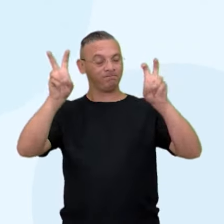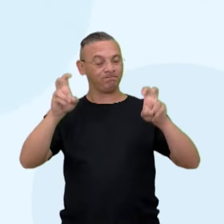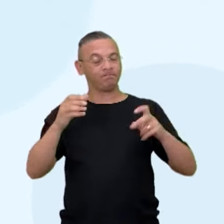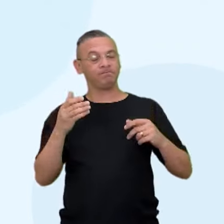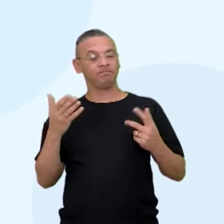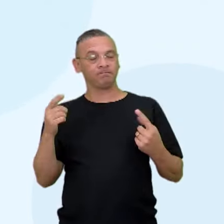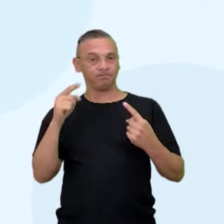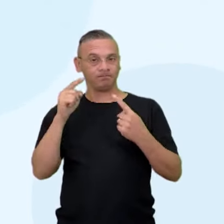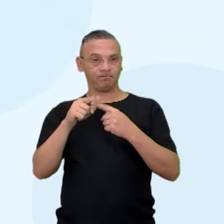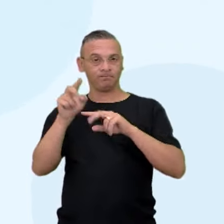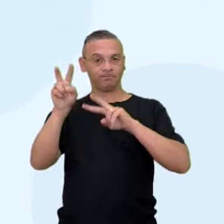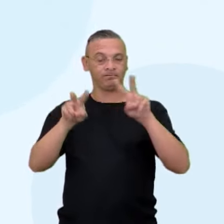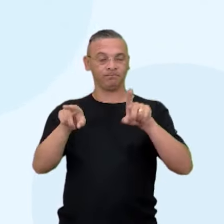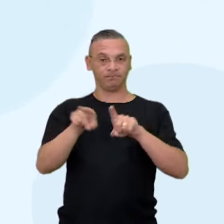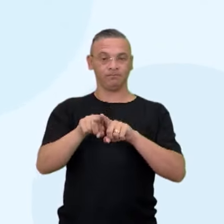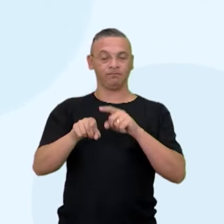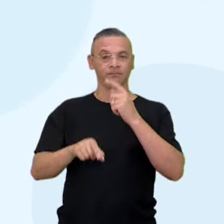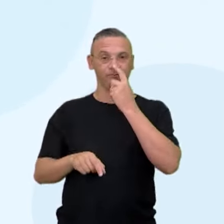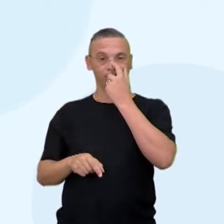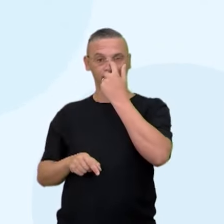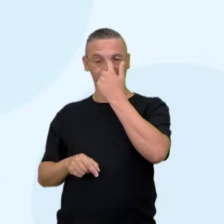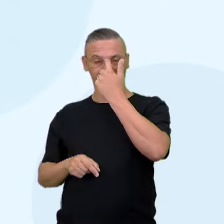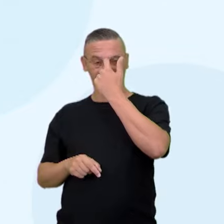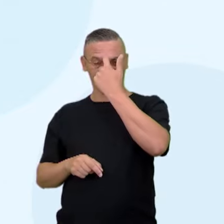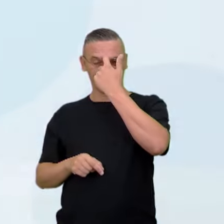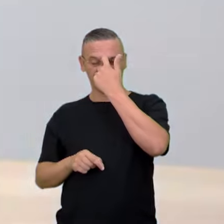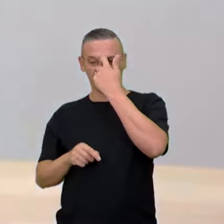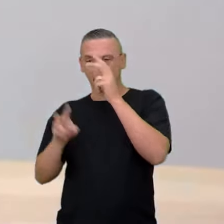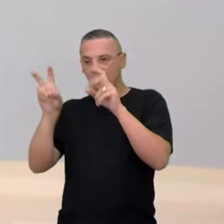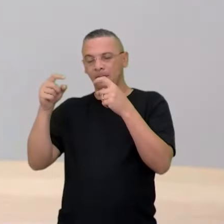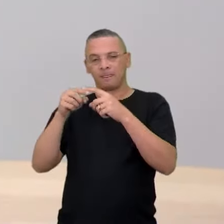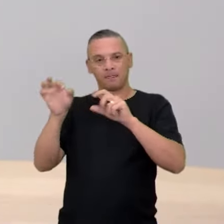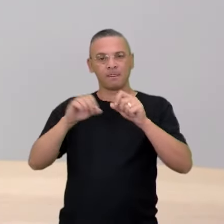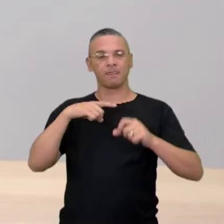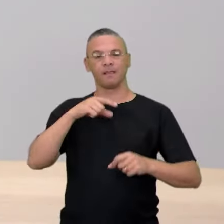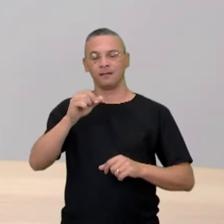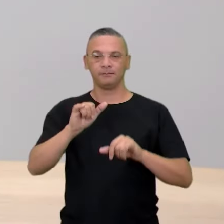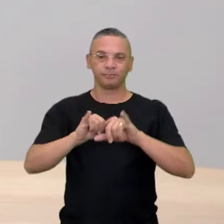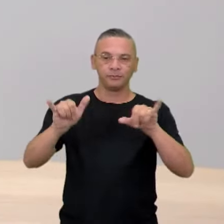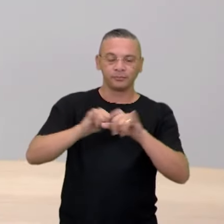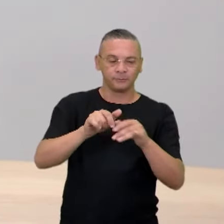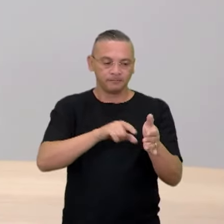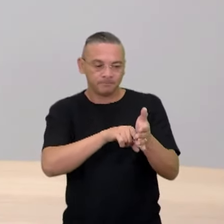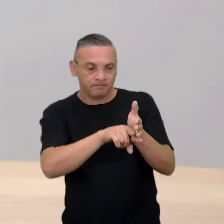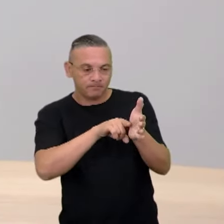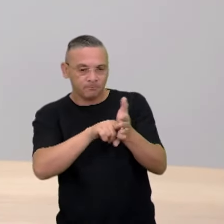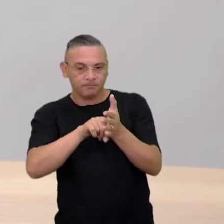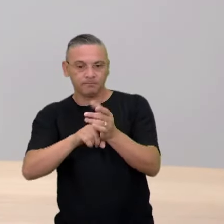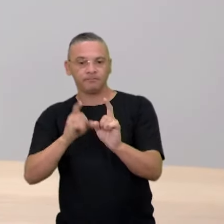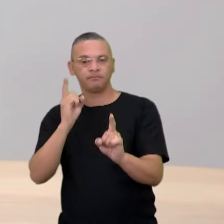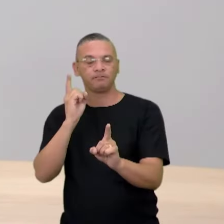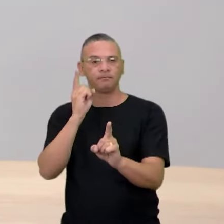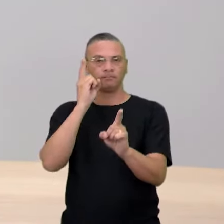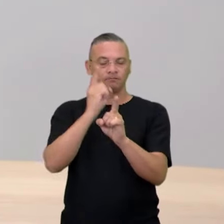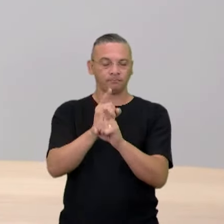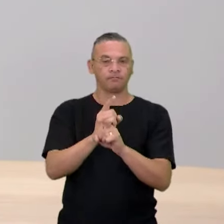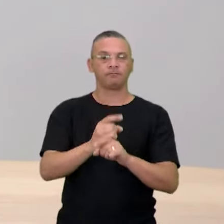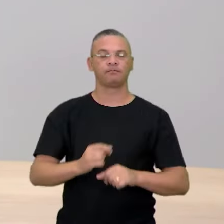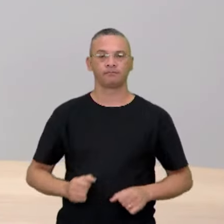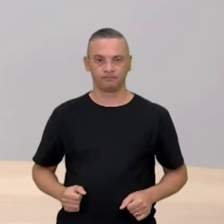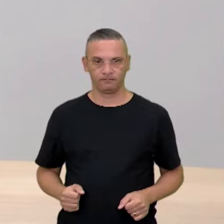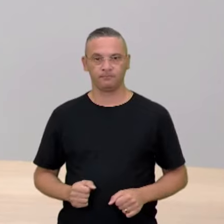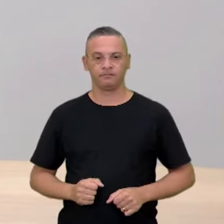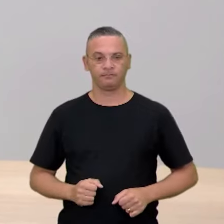conseguir apurar aí dentro das mídias, tá? Esses temas é para apurar na mídia que você escolheu, no veículo da mídia hegemônica ou da mídia